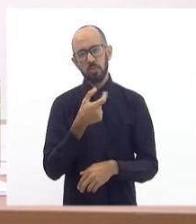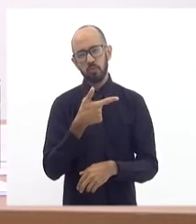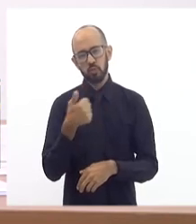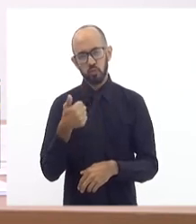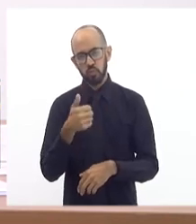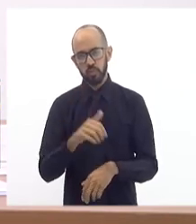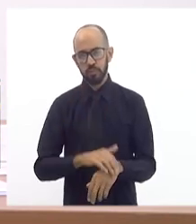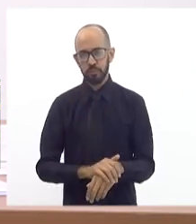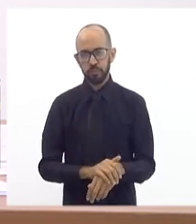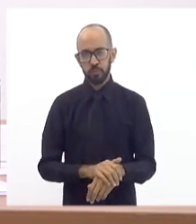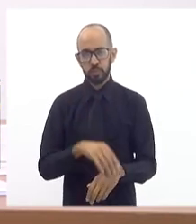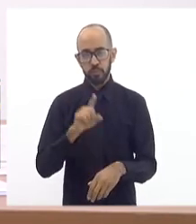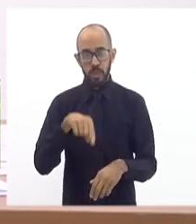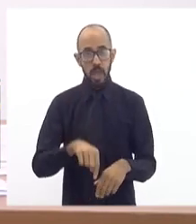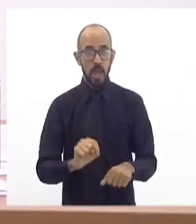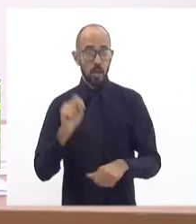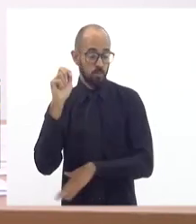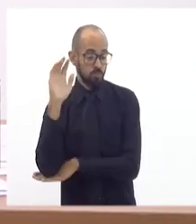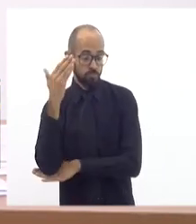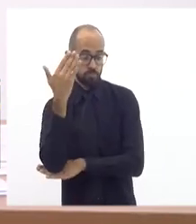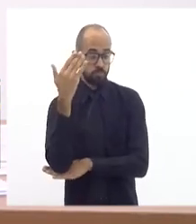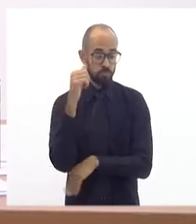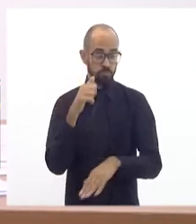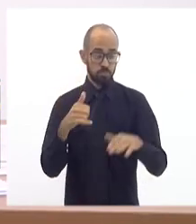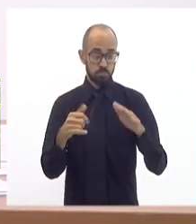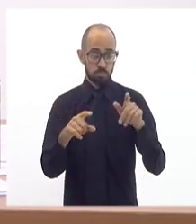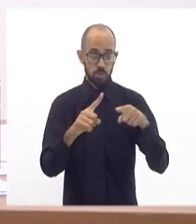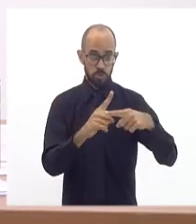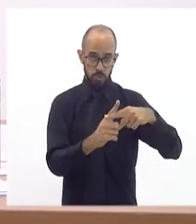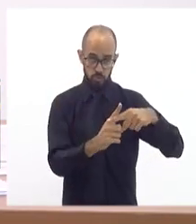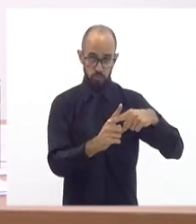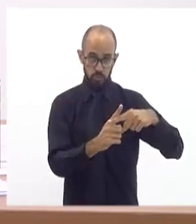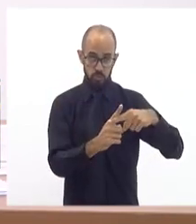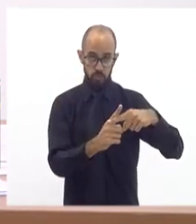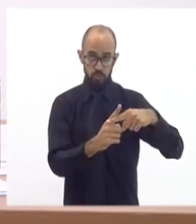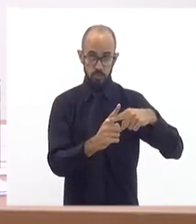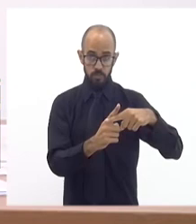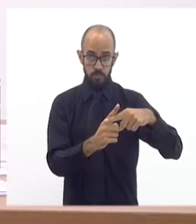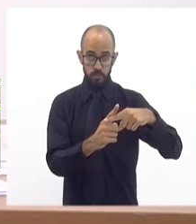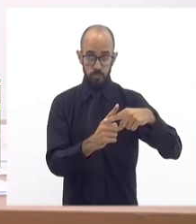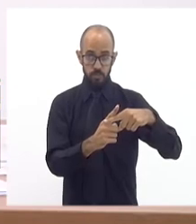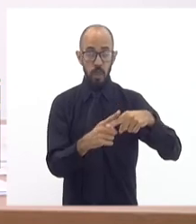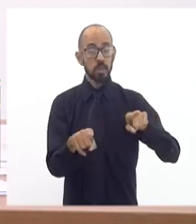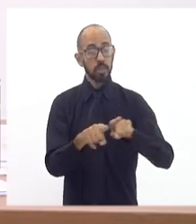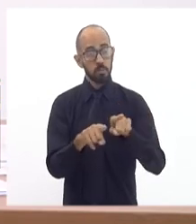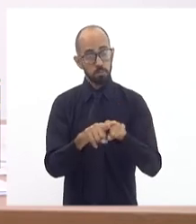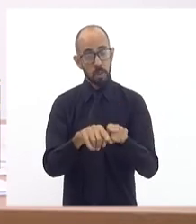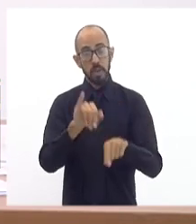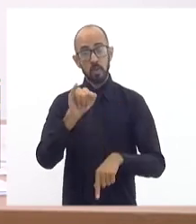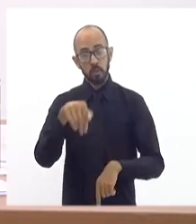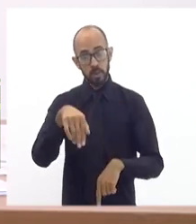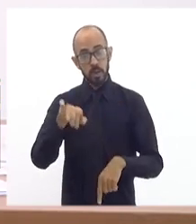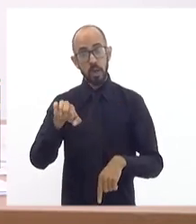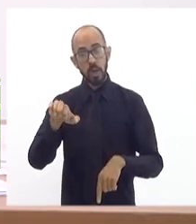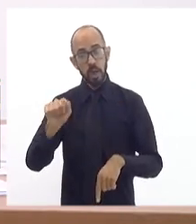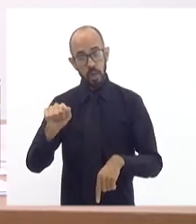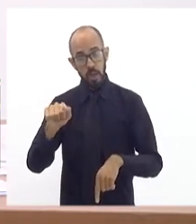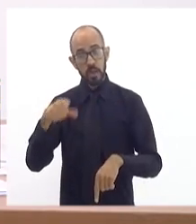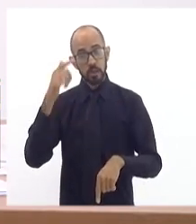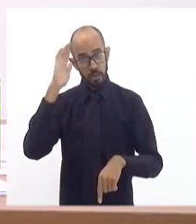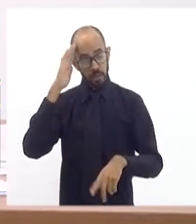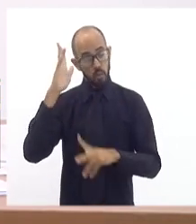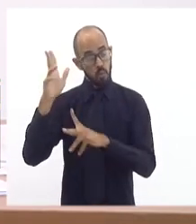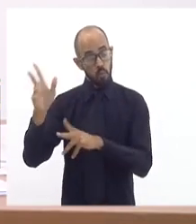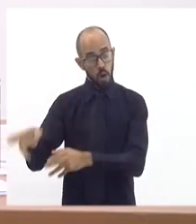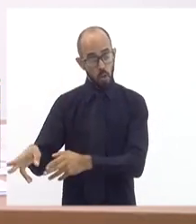o impacto ambiental positivo que não é o caso que eu fiz a leitura do Decreto esse não foi o entendimento amendoim Néia sobre o projeto um